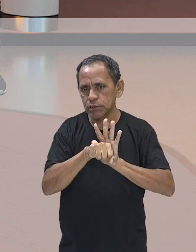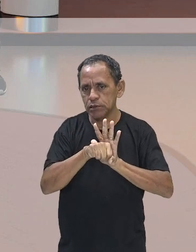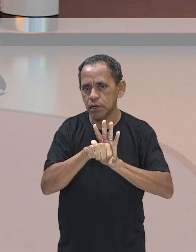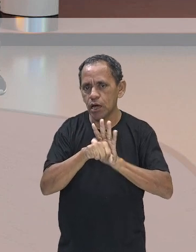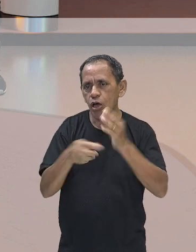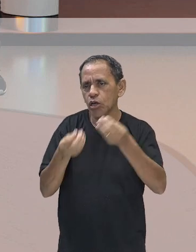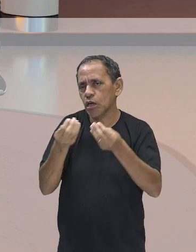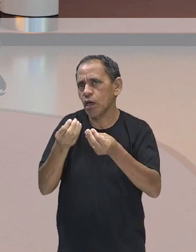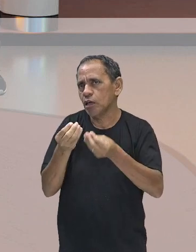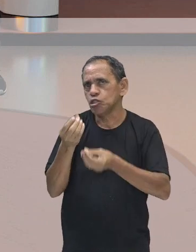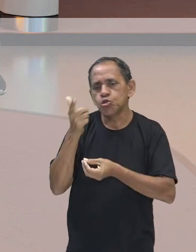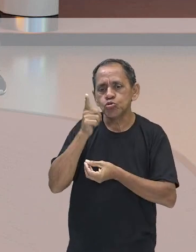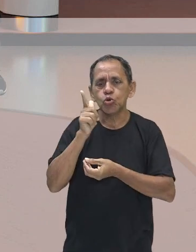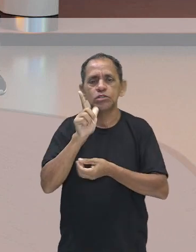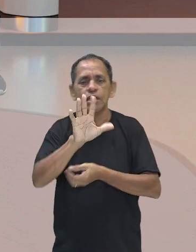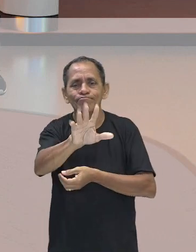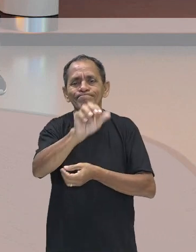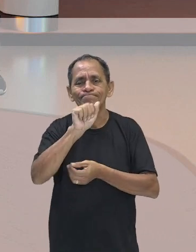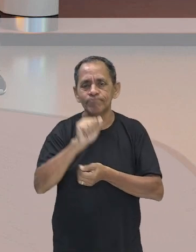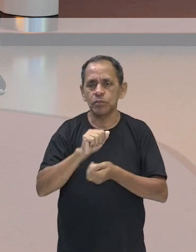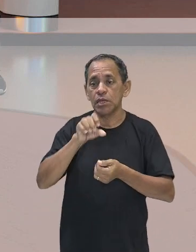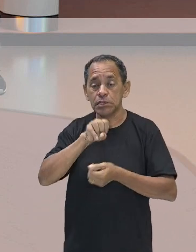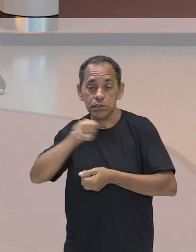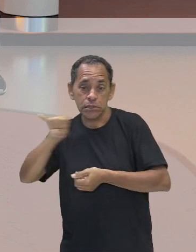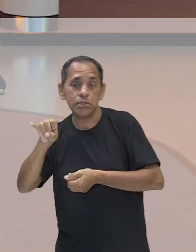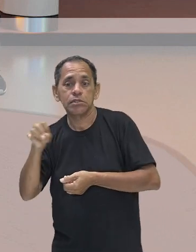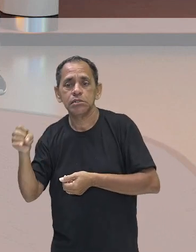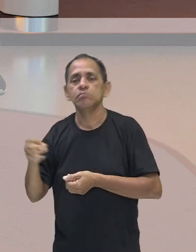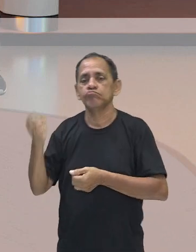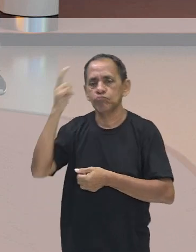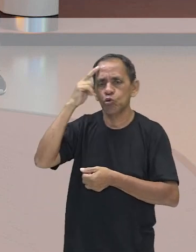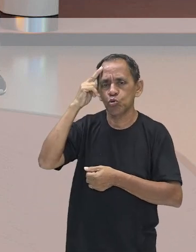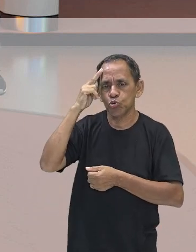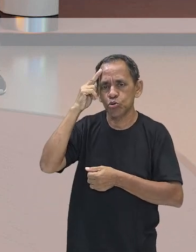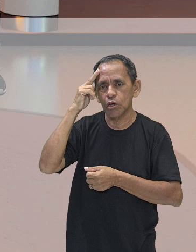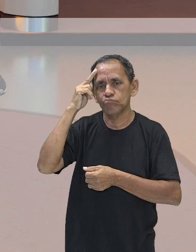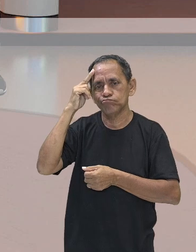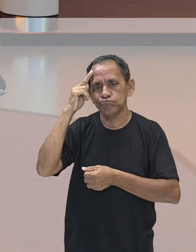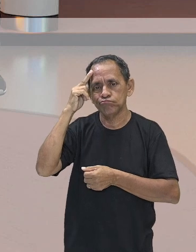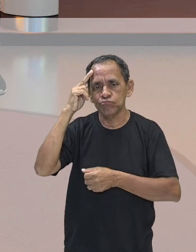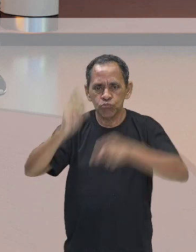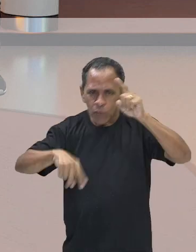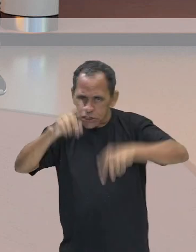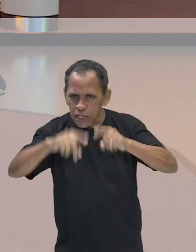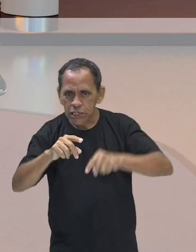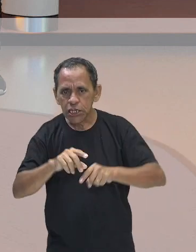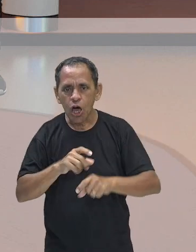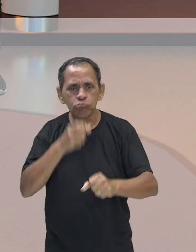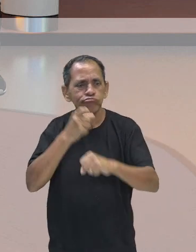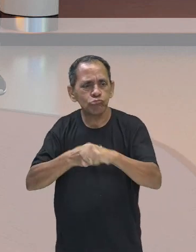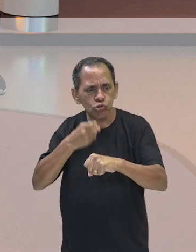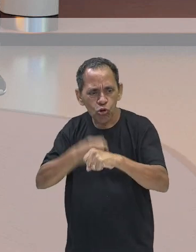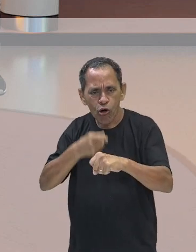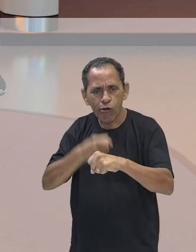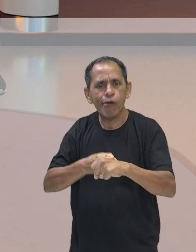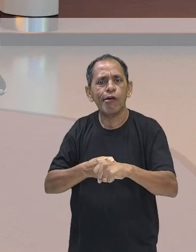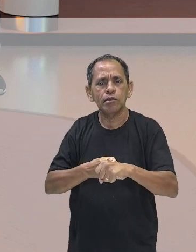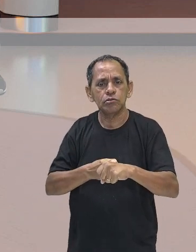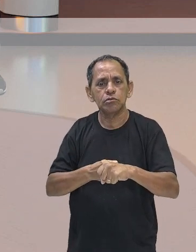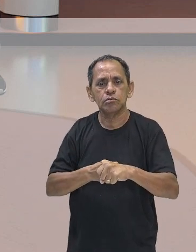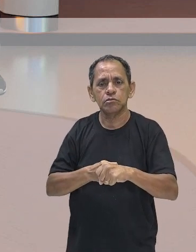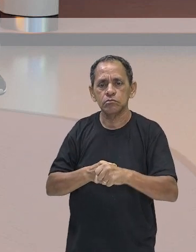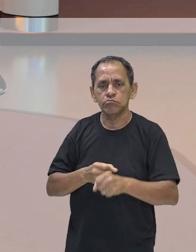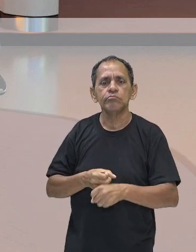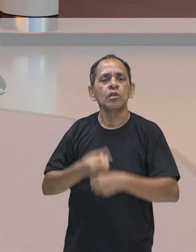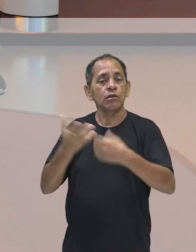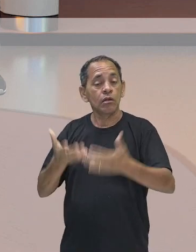cultura material. Se na cultura material a gente diz que é tudo que é palpável, é tudo que é concreto, tudo que não é palpável e que